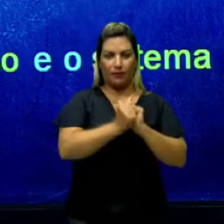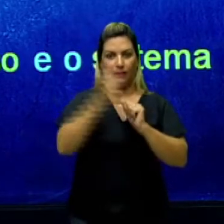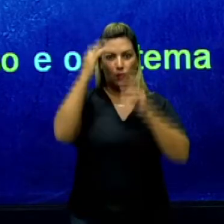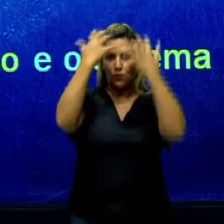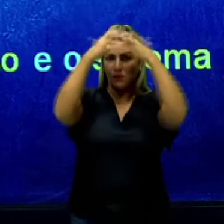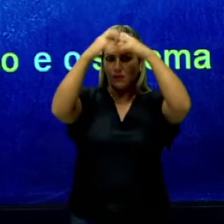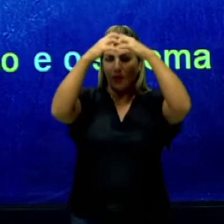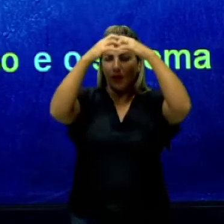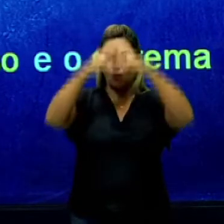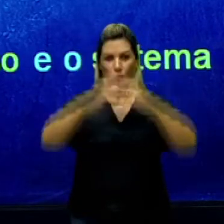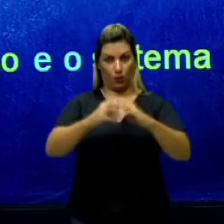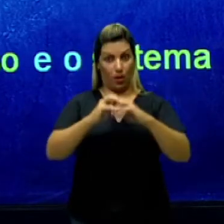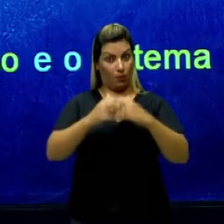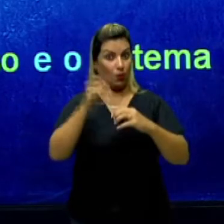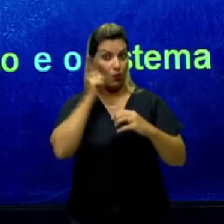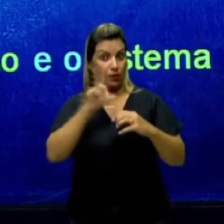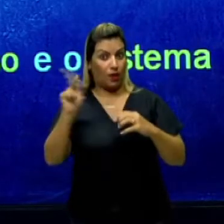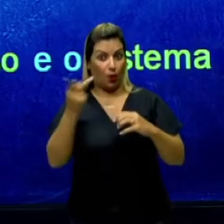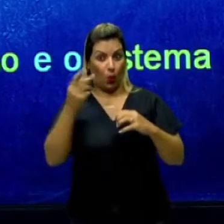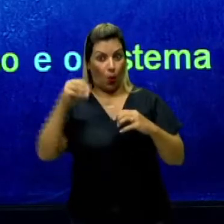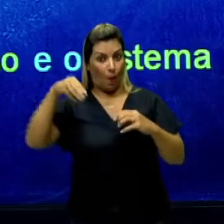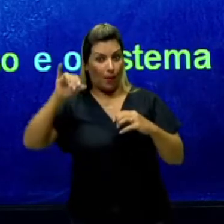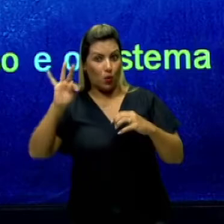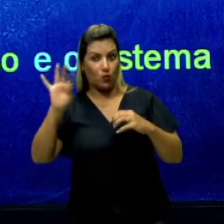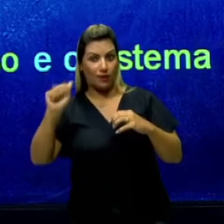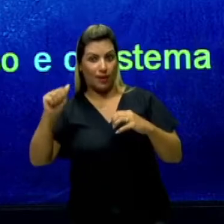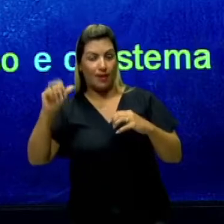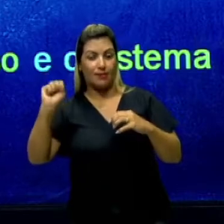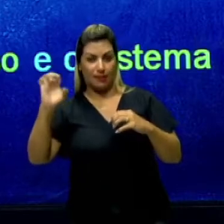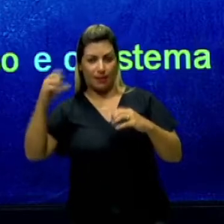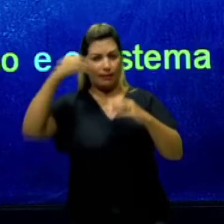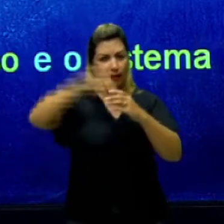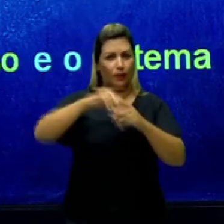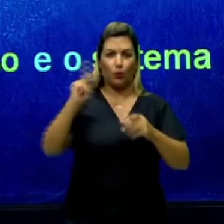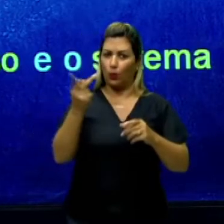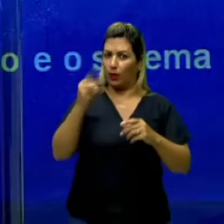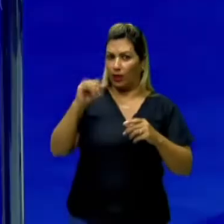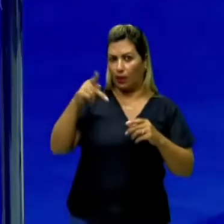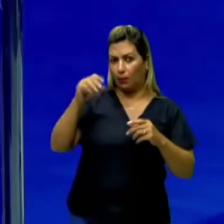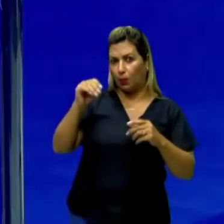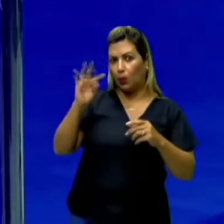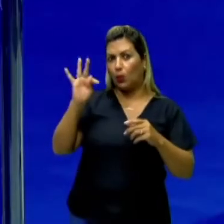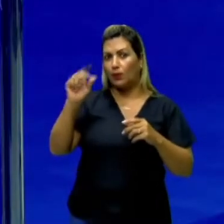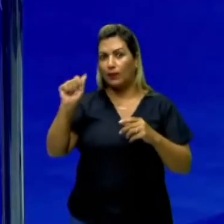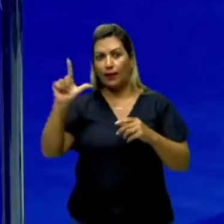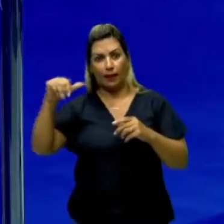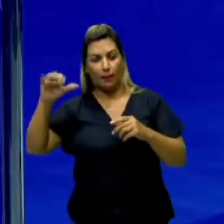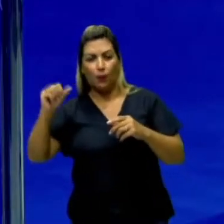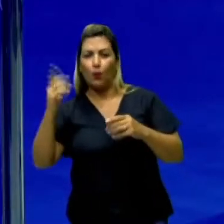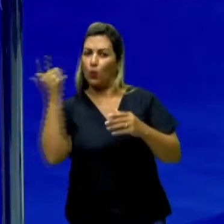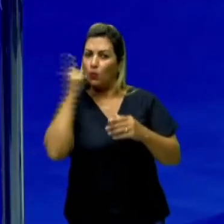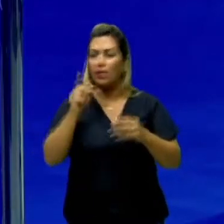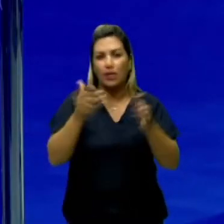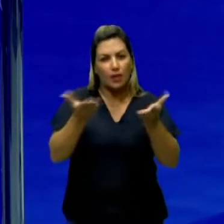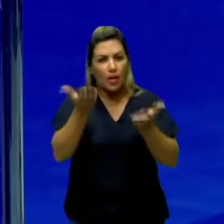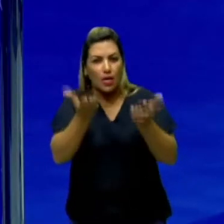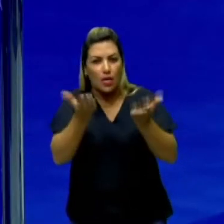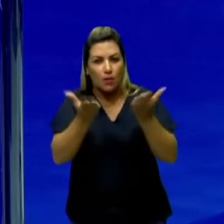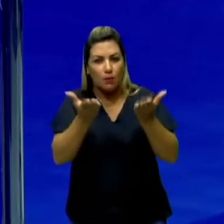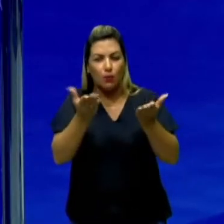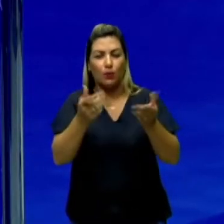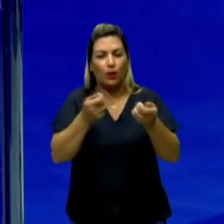adaptação, essa homeostase vai sendo feita pelo nosso hipotálamo. E o nosso hipotálamo também